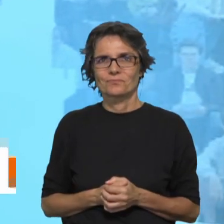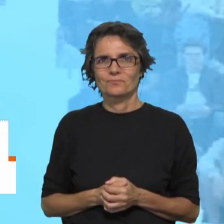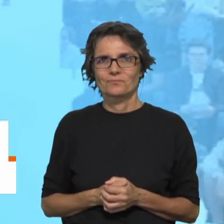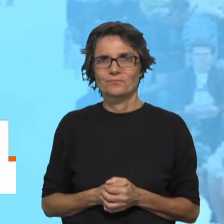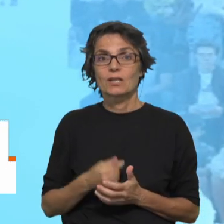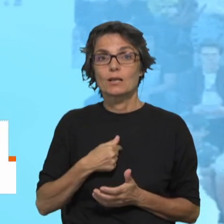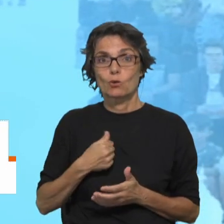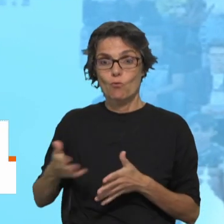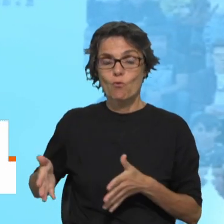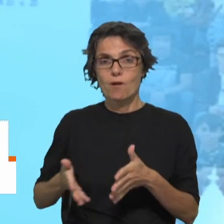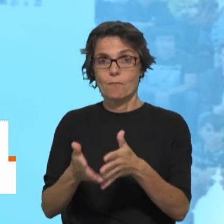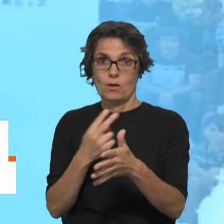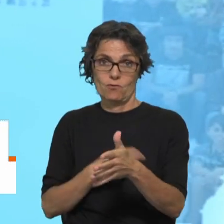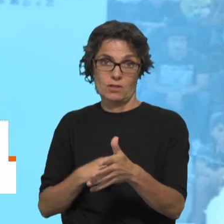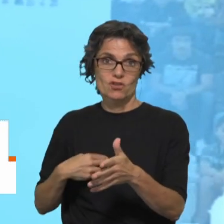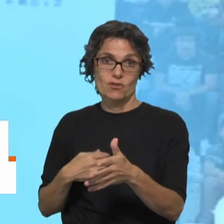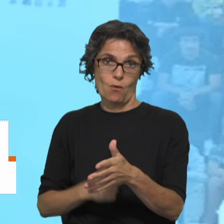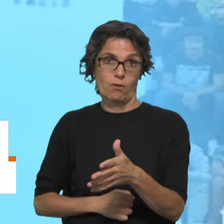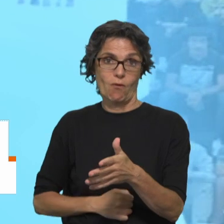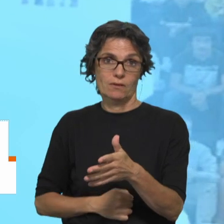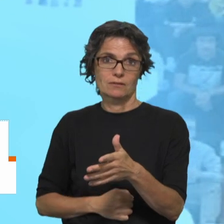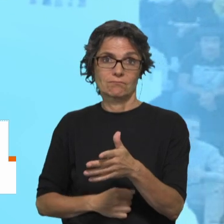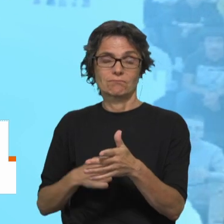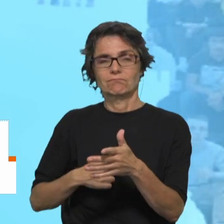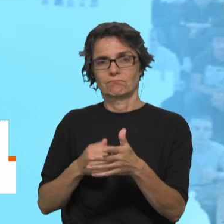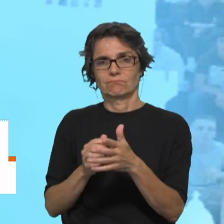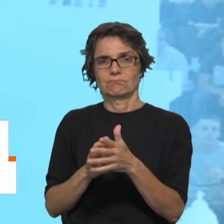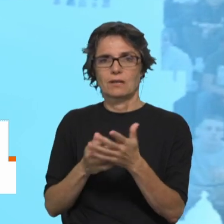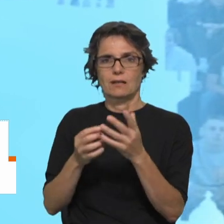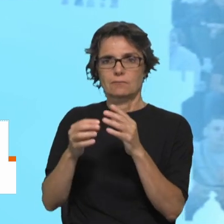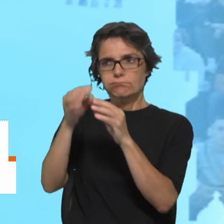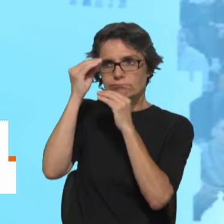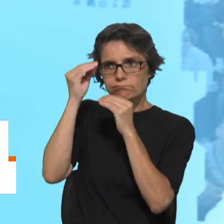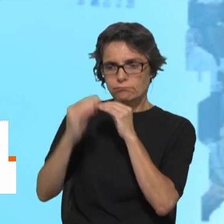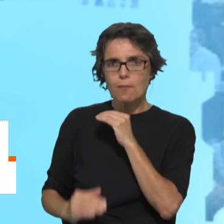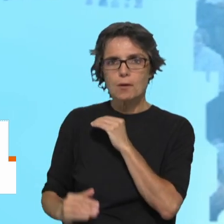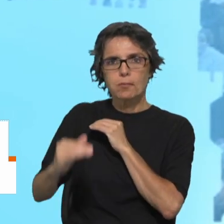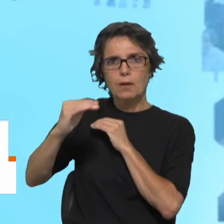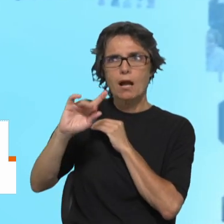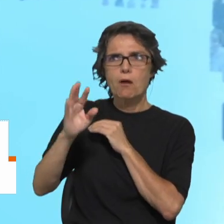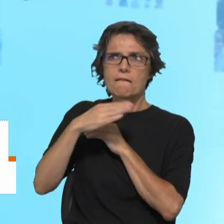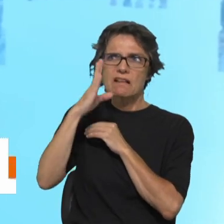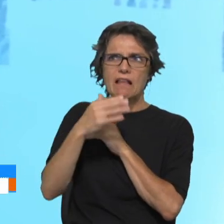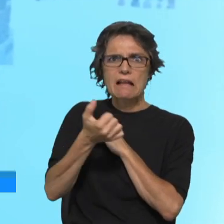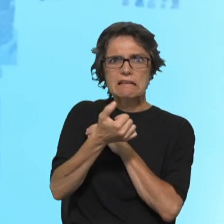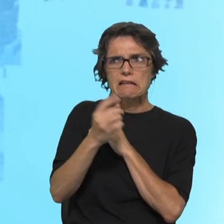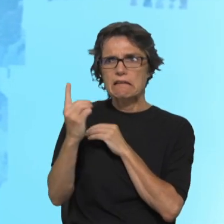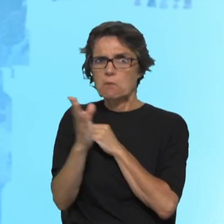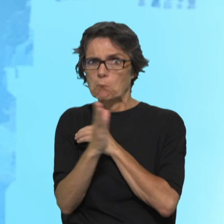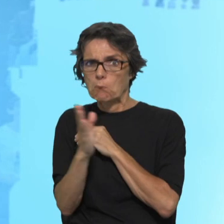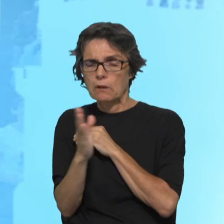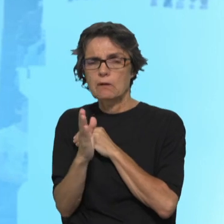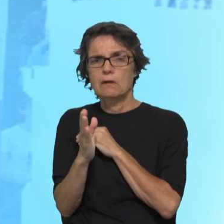feito este caminho todo cristão e católico, fazendo a catequese, e quando cheguei aí aos 15, 16 anos, que estamos a